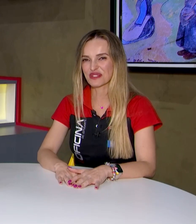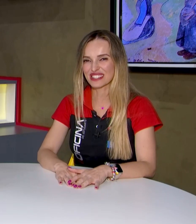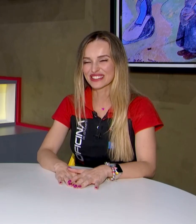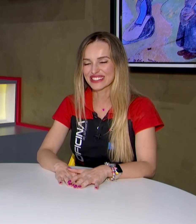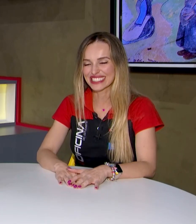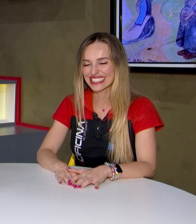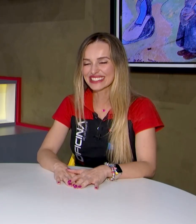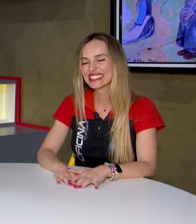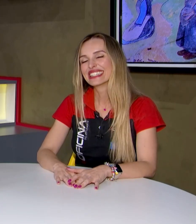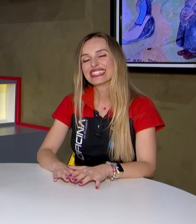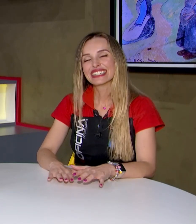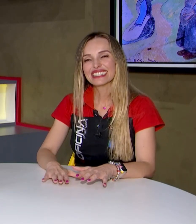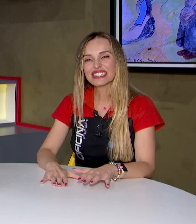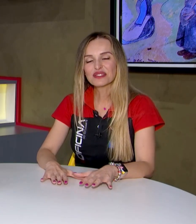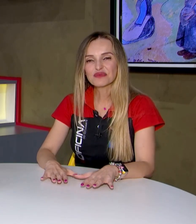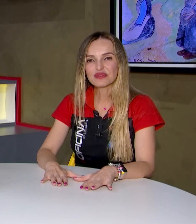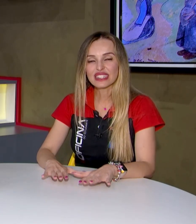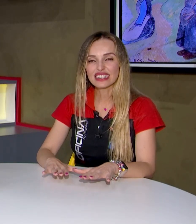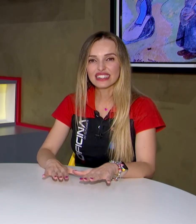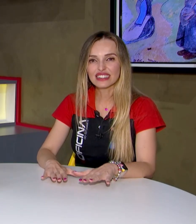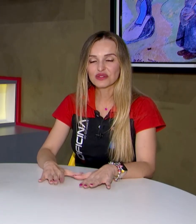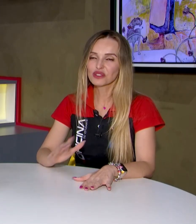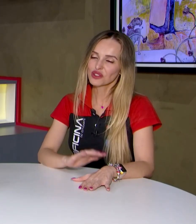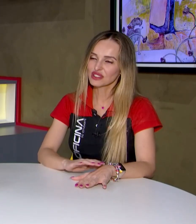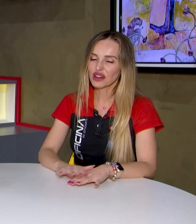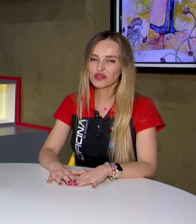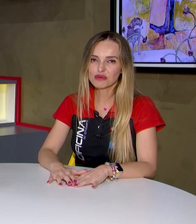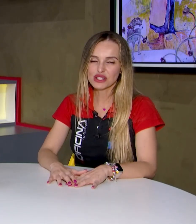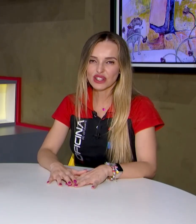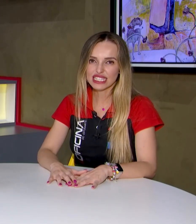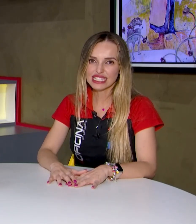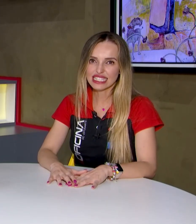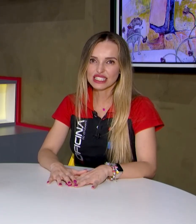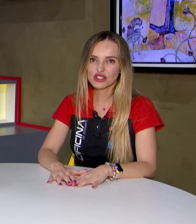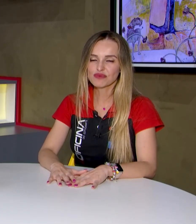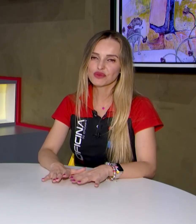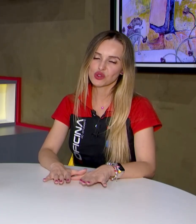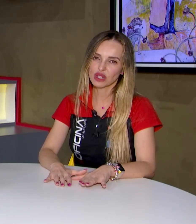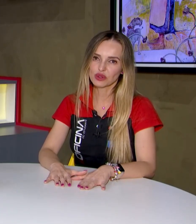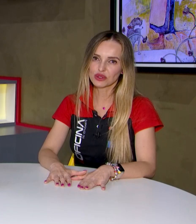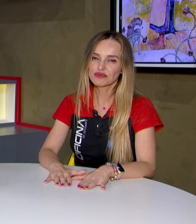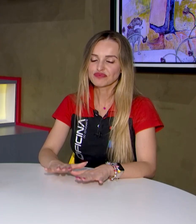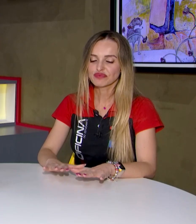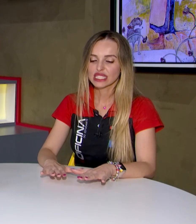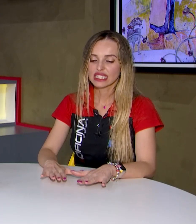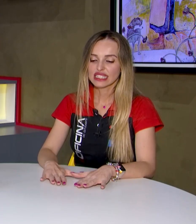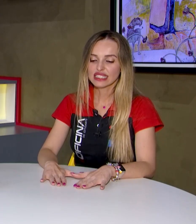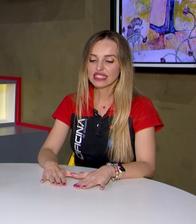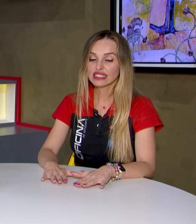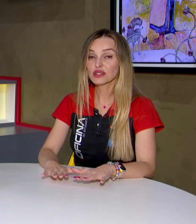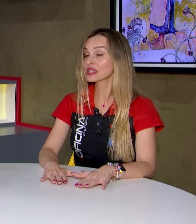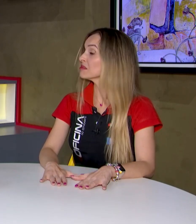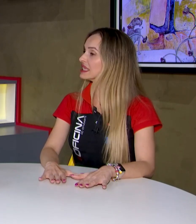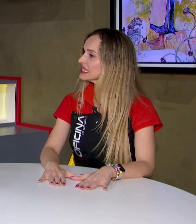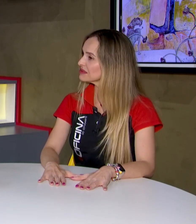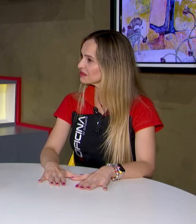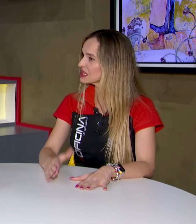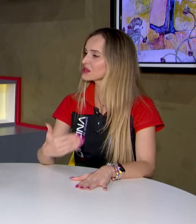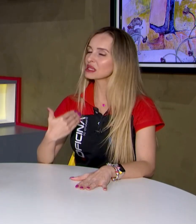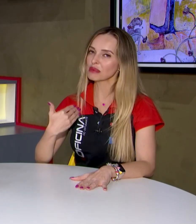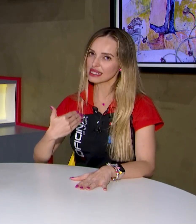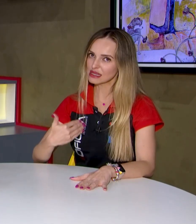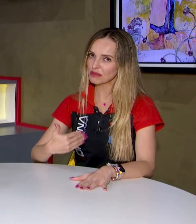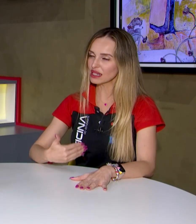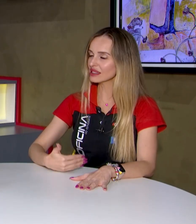17 anos de profissão que eu tenho e vou contar uma história recente de um aluno que ele não